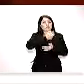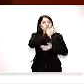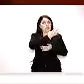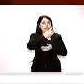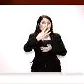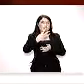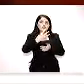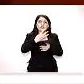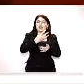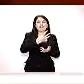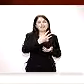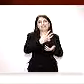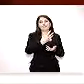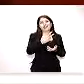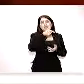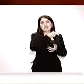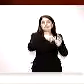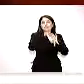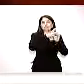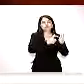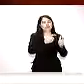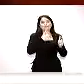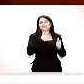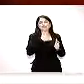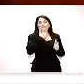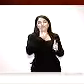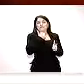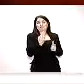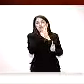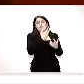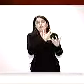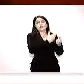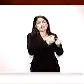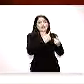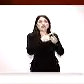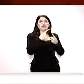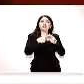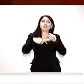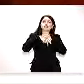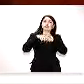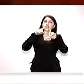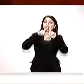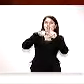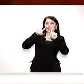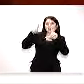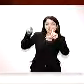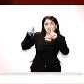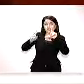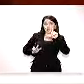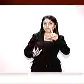qualquer favorecimento aos agentes políticos o mesmo índice embora acima da inflação também reajustou os salários dos